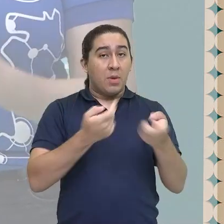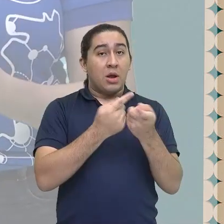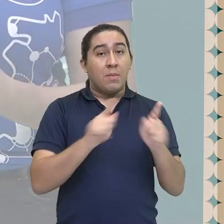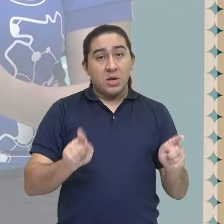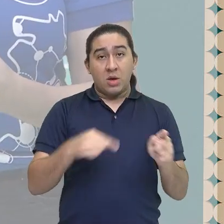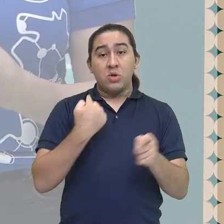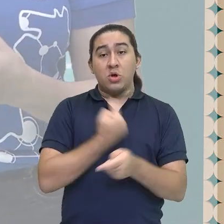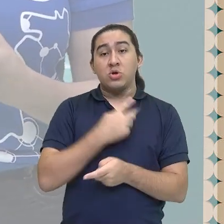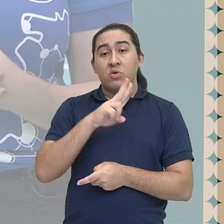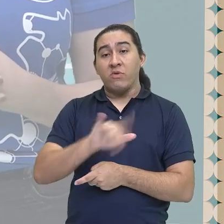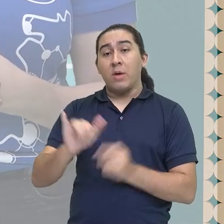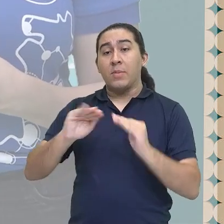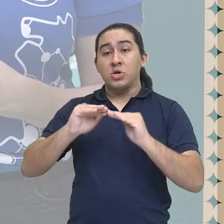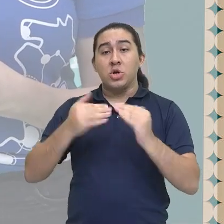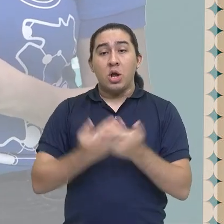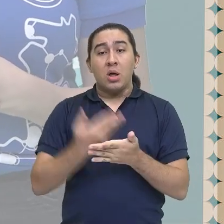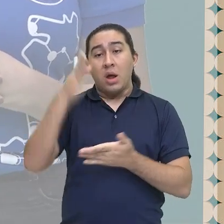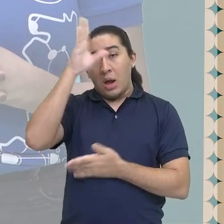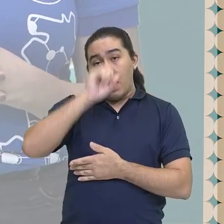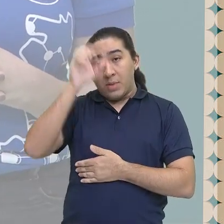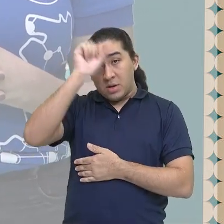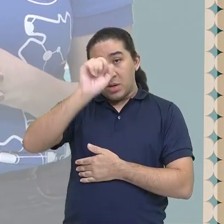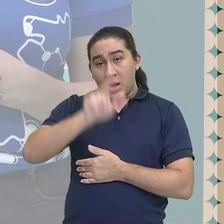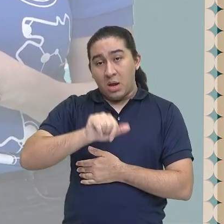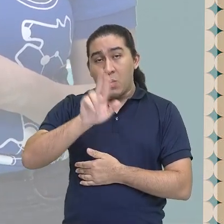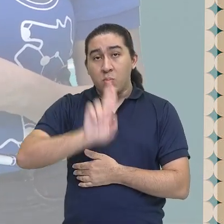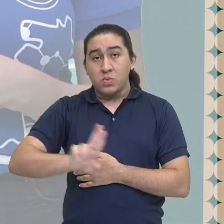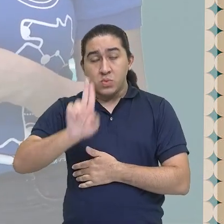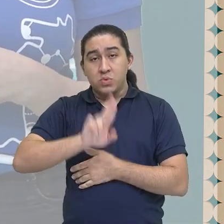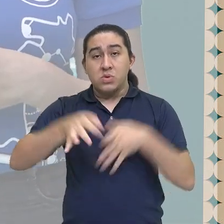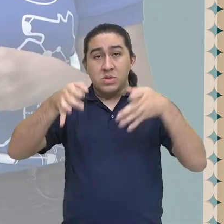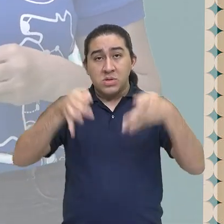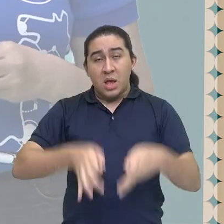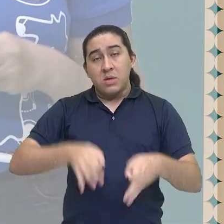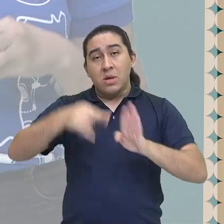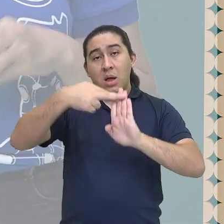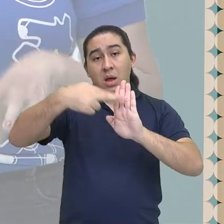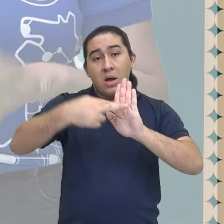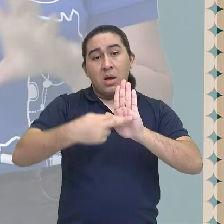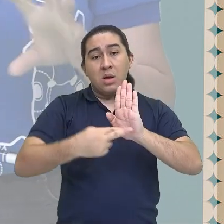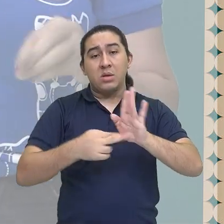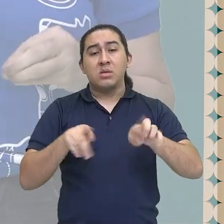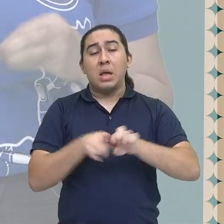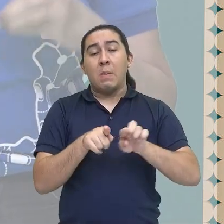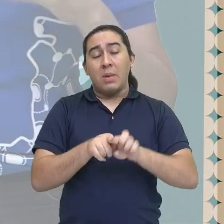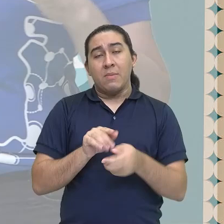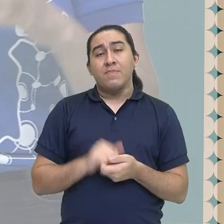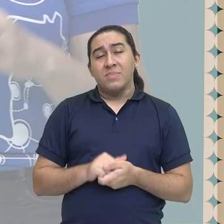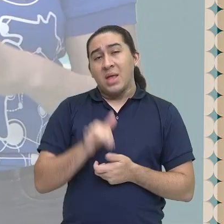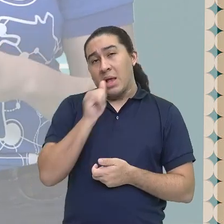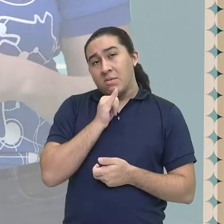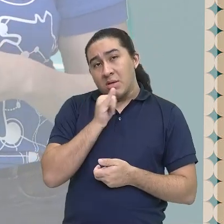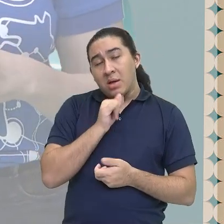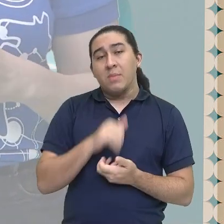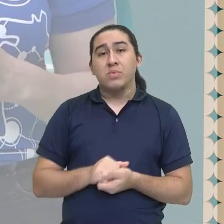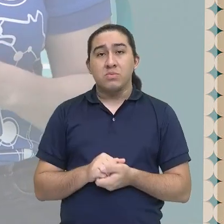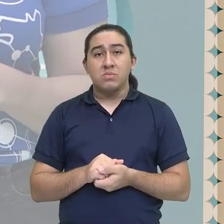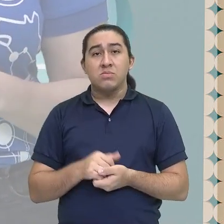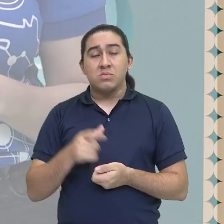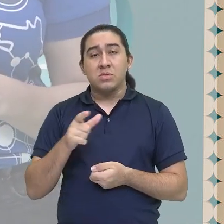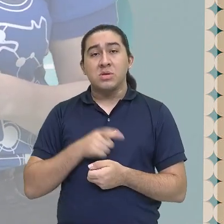para aprender, que é o uso correto das regras, né? A concordância, o sujeito vai concordar